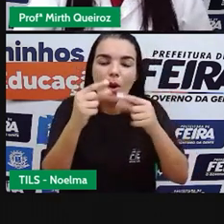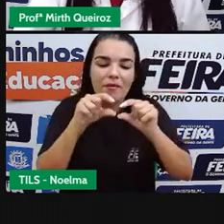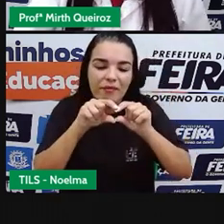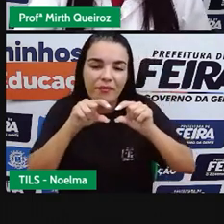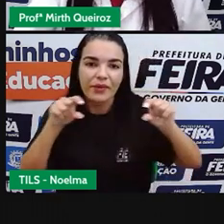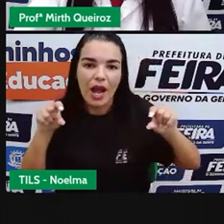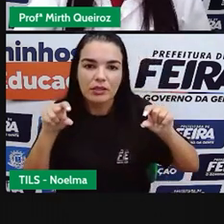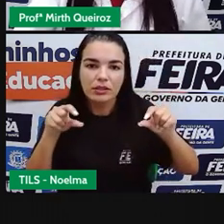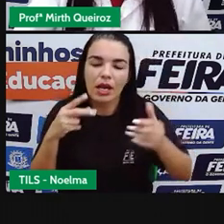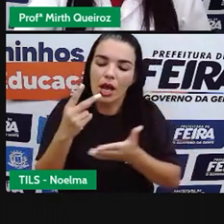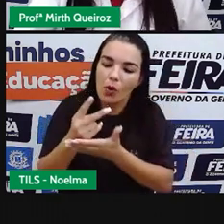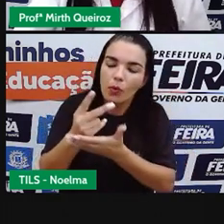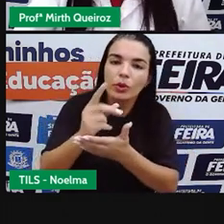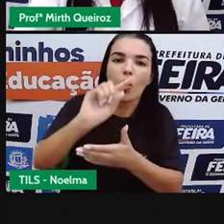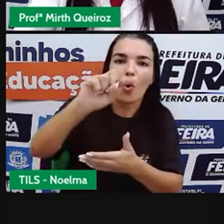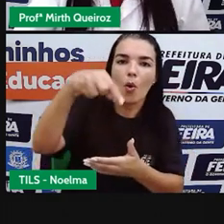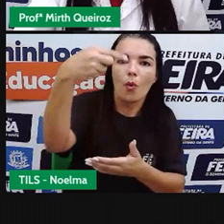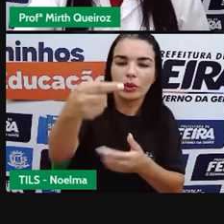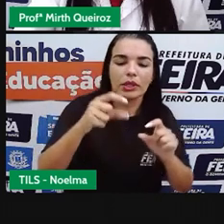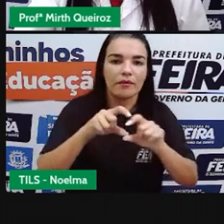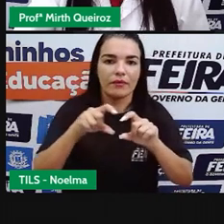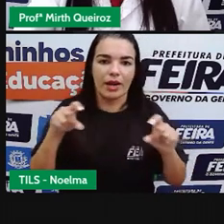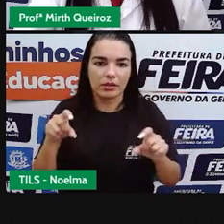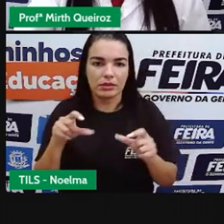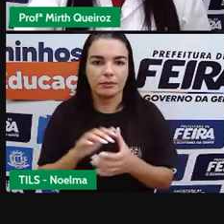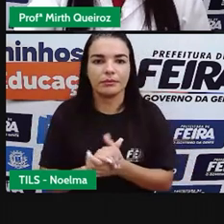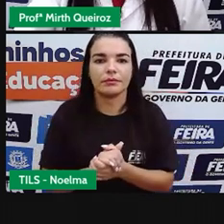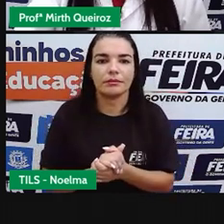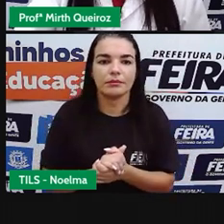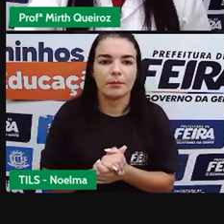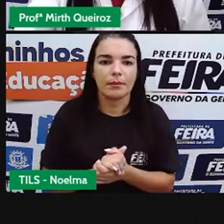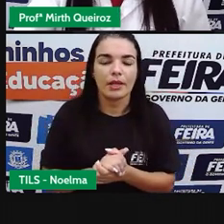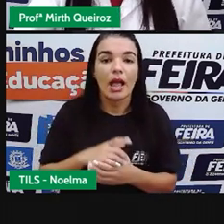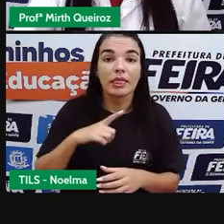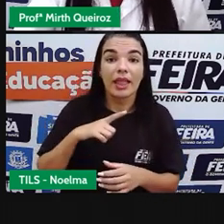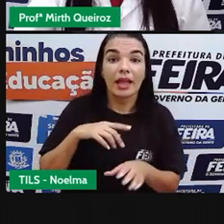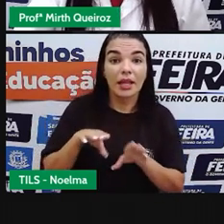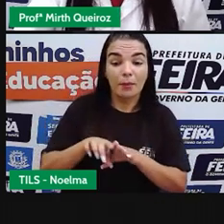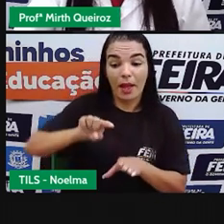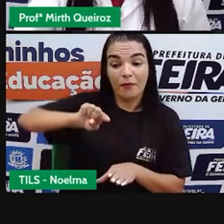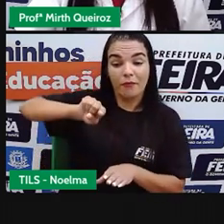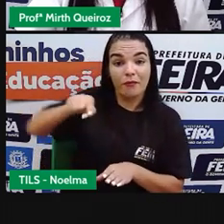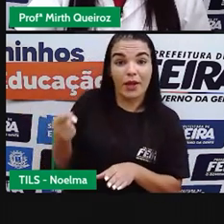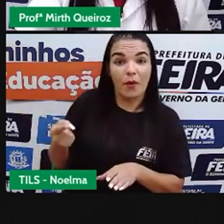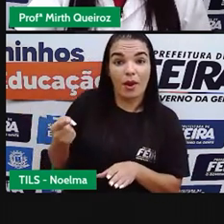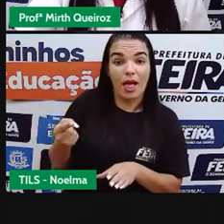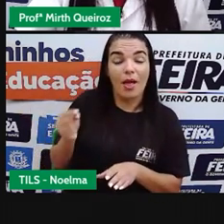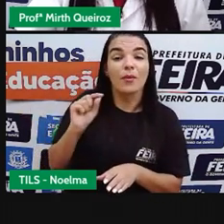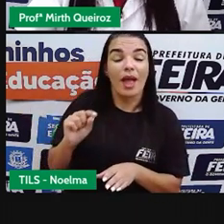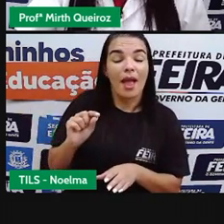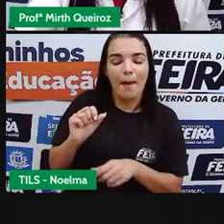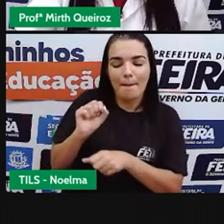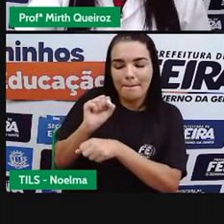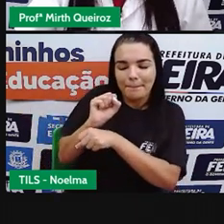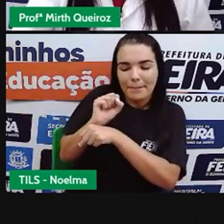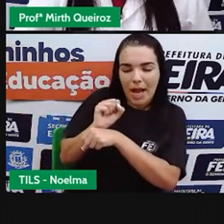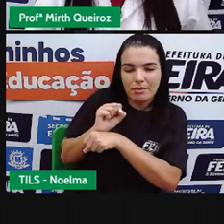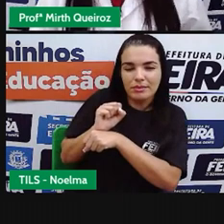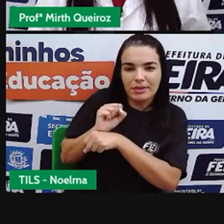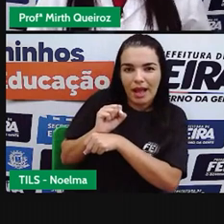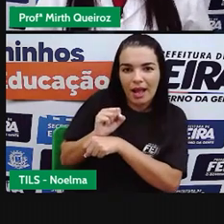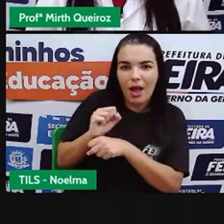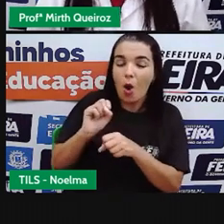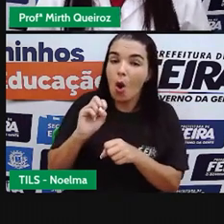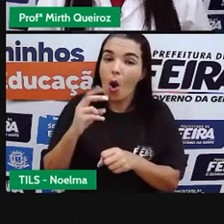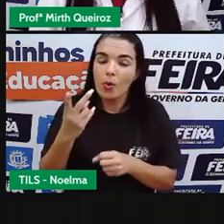daí irá iniciar uma outra frase. E a vírgula, que ela serve para dar uma pequena pausa